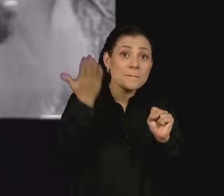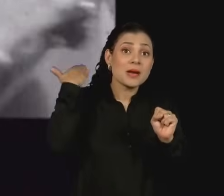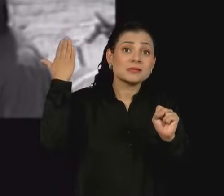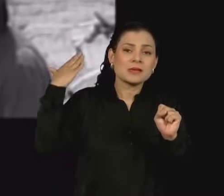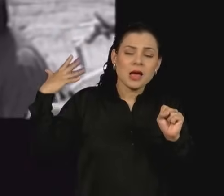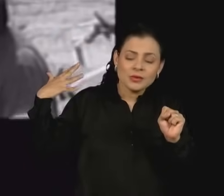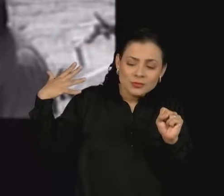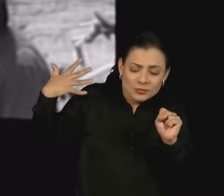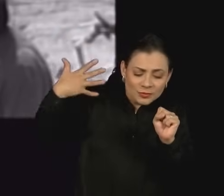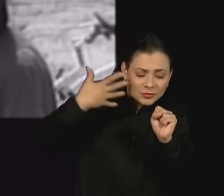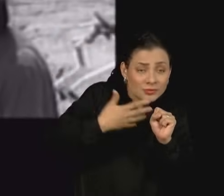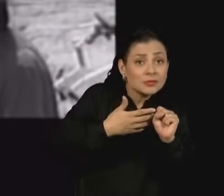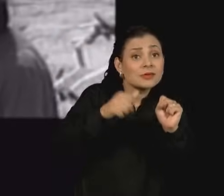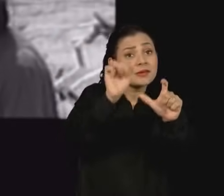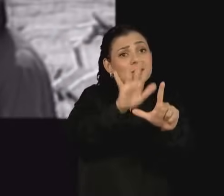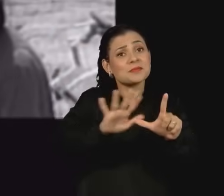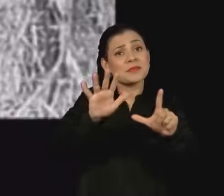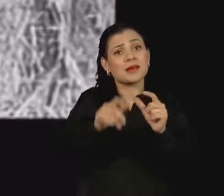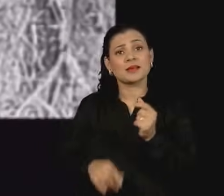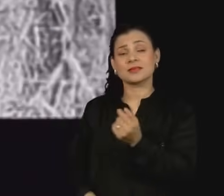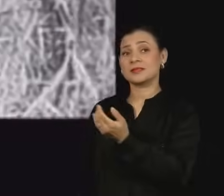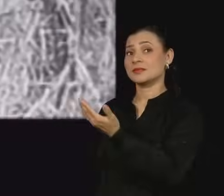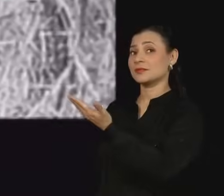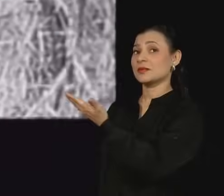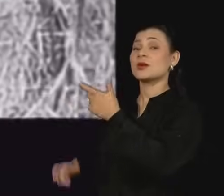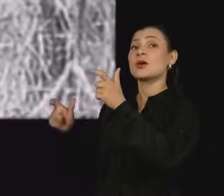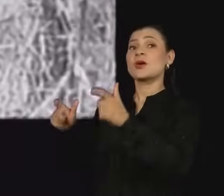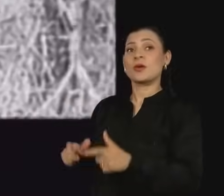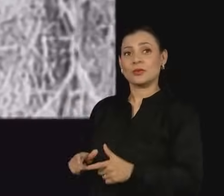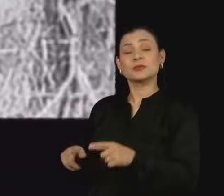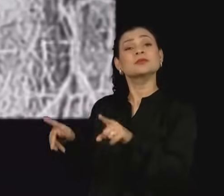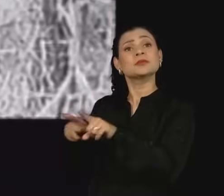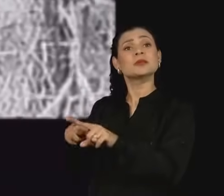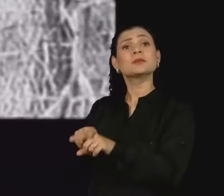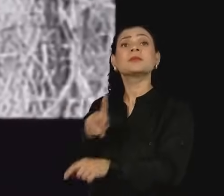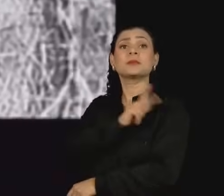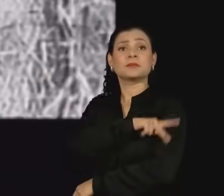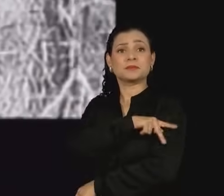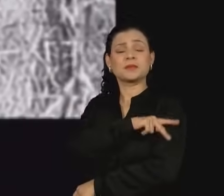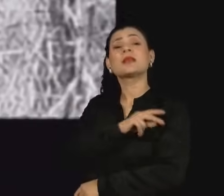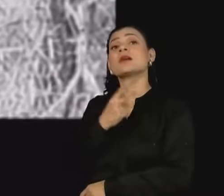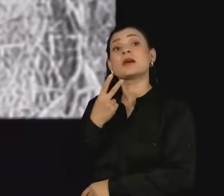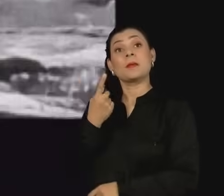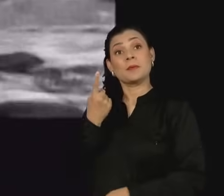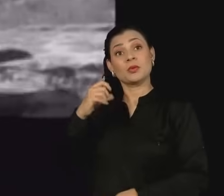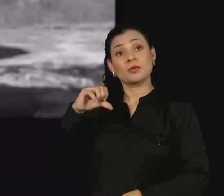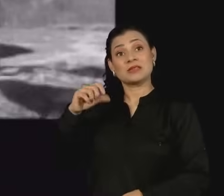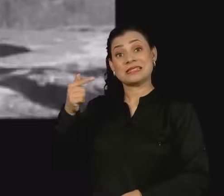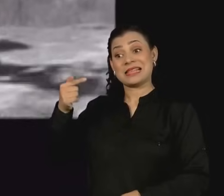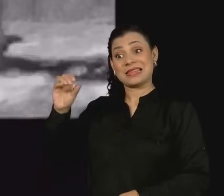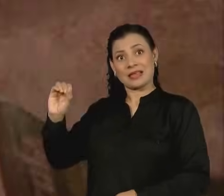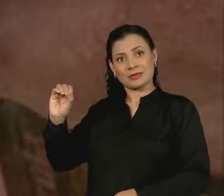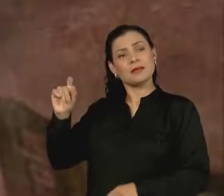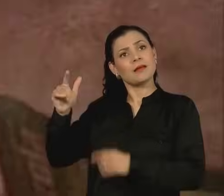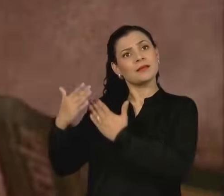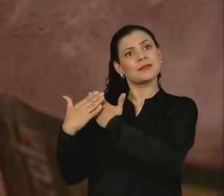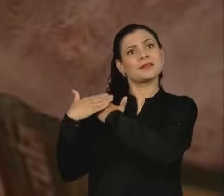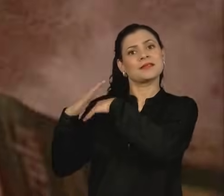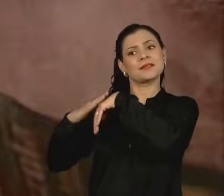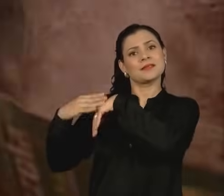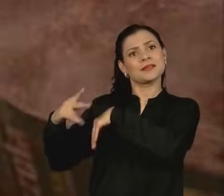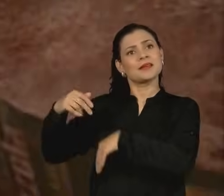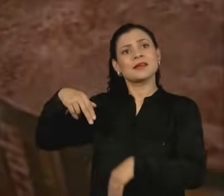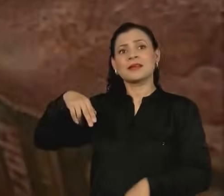Estas imagens mostram escavações no Piauí nos anos 70, coordenadas por Niede Guidon. Ao longo